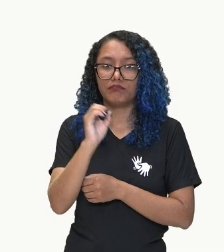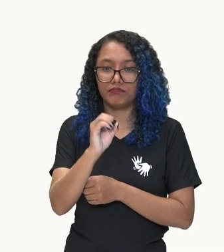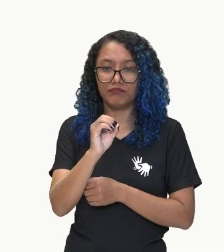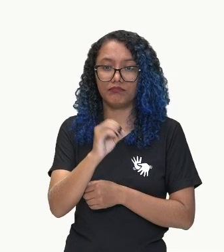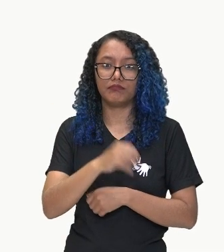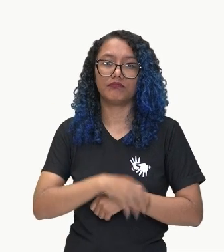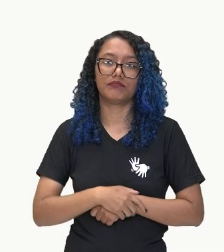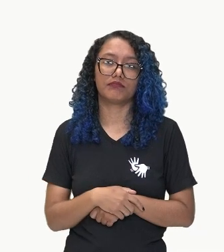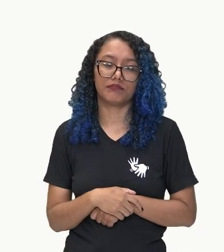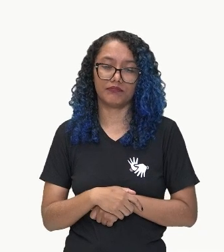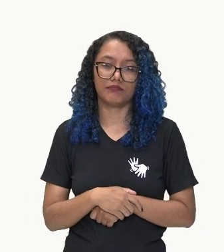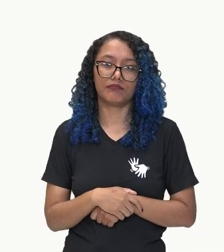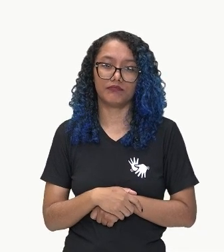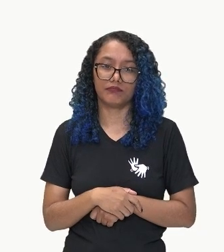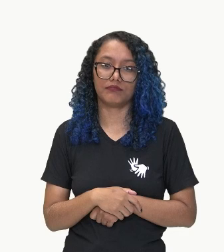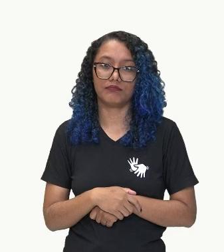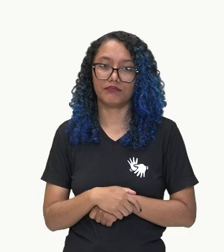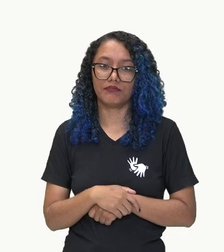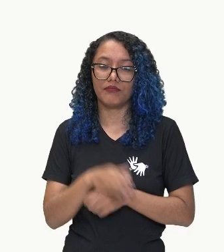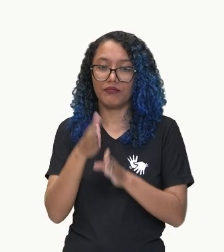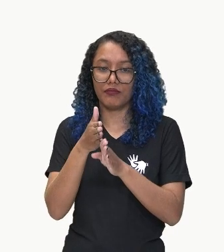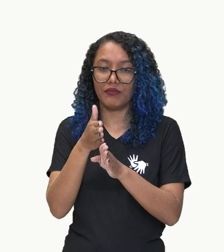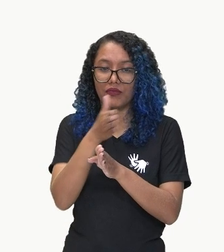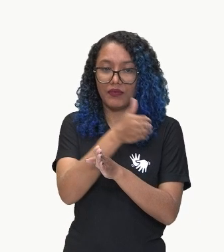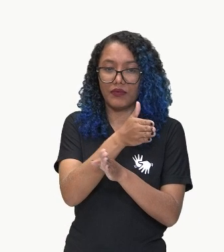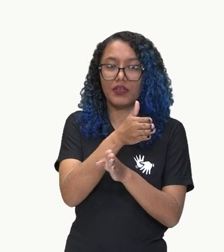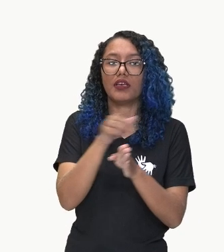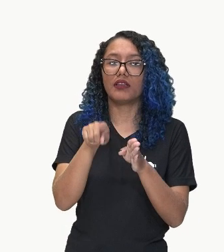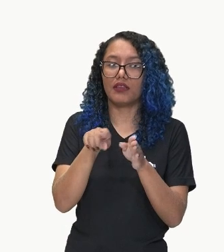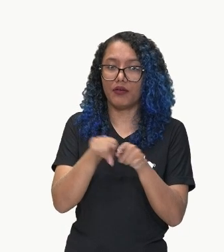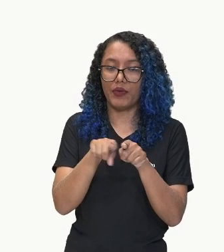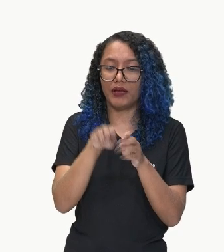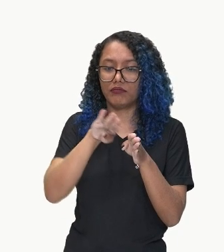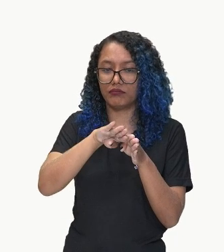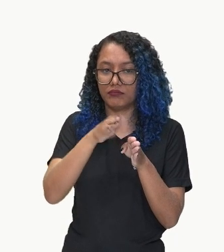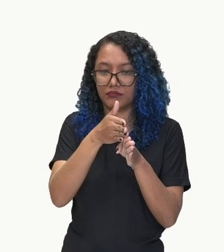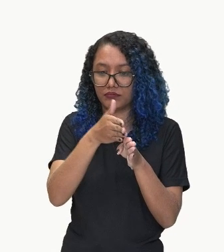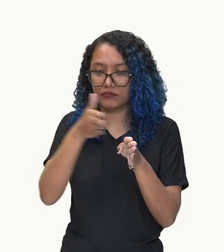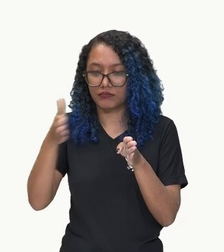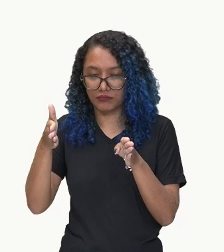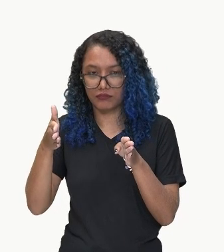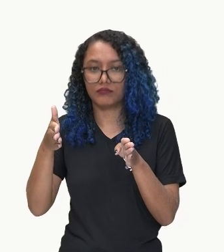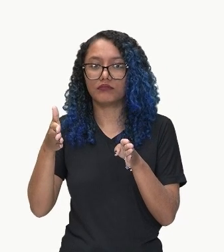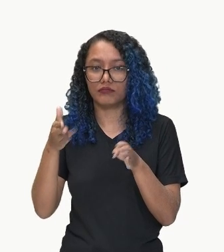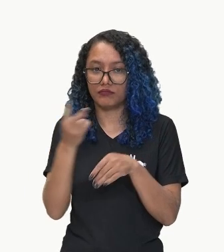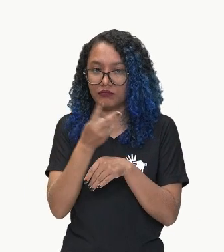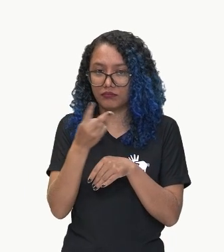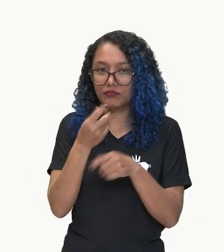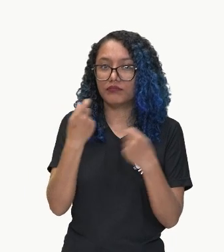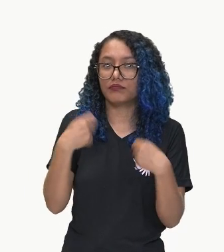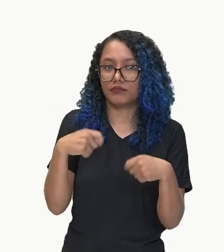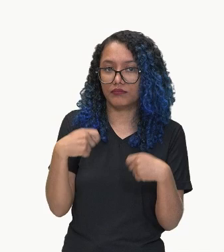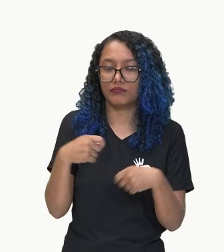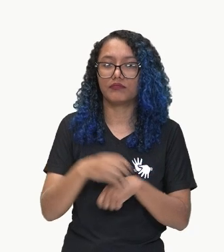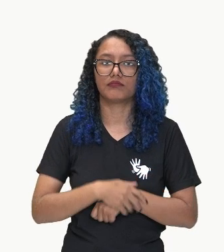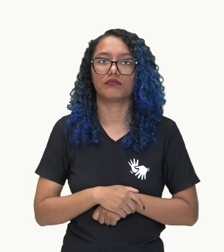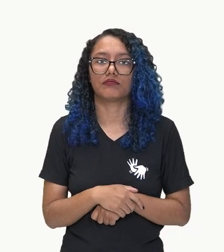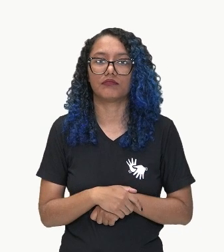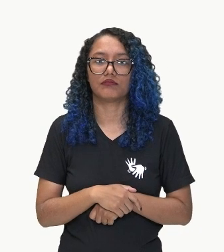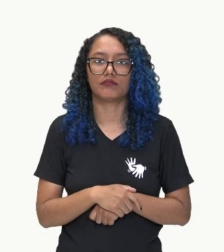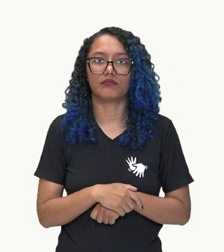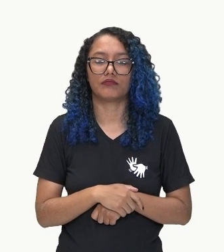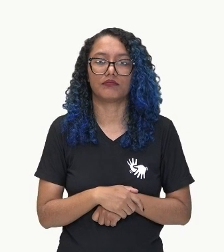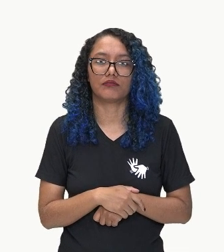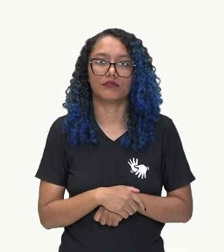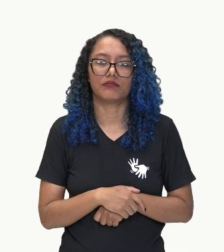decimal, quanto na parte inteira. Mas ainda, vamos aqui avançar.